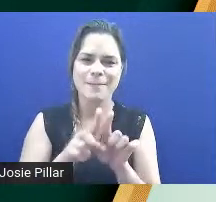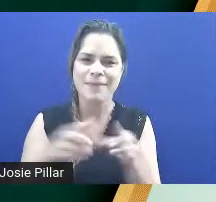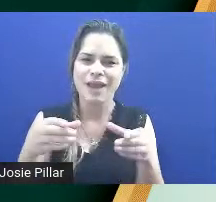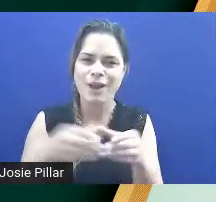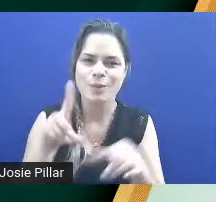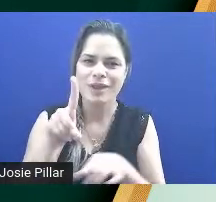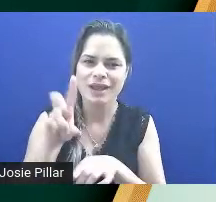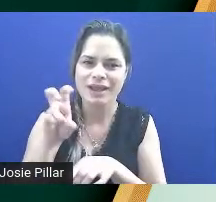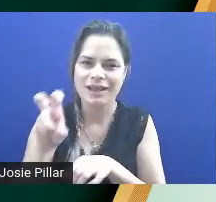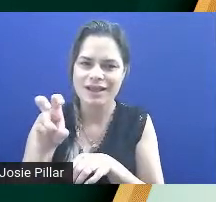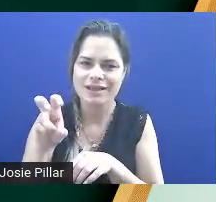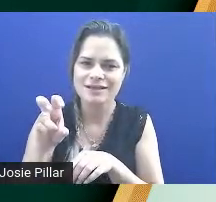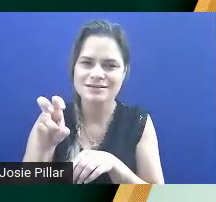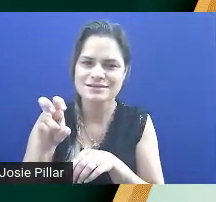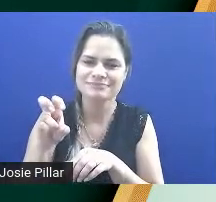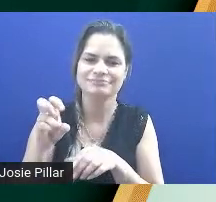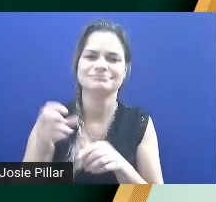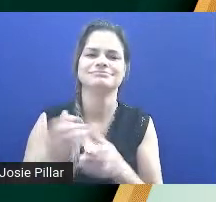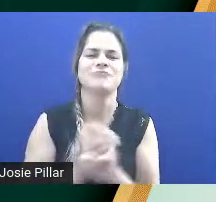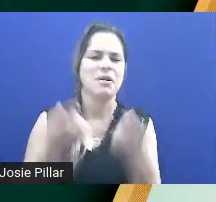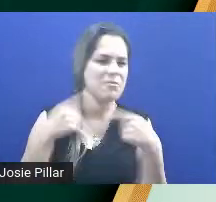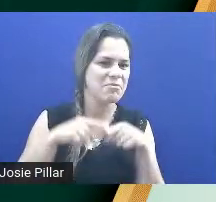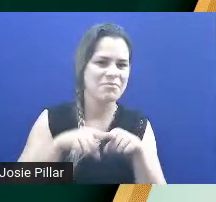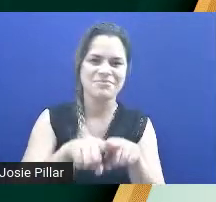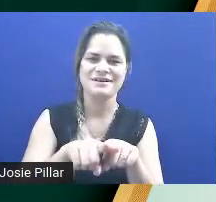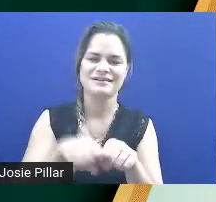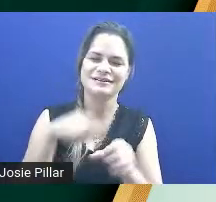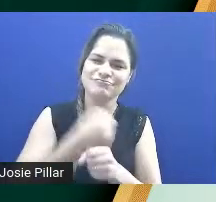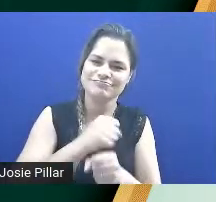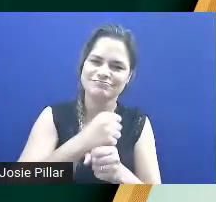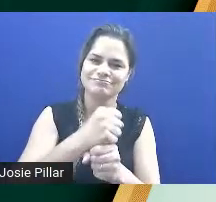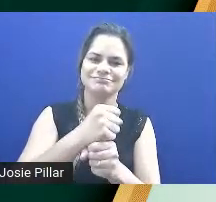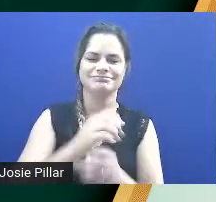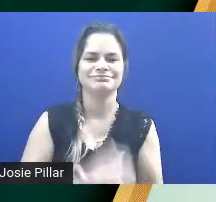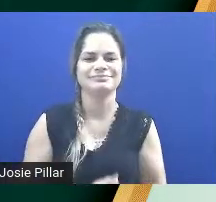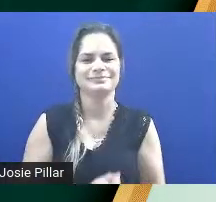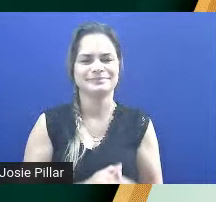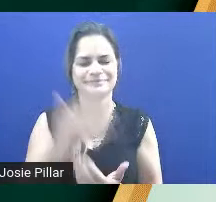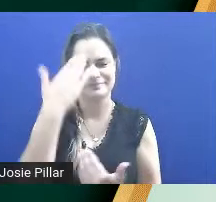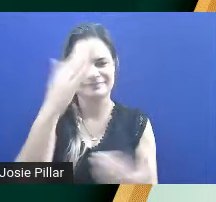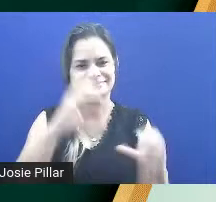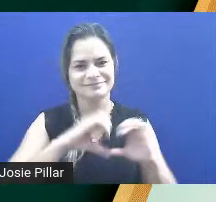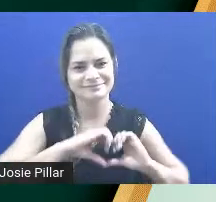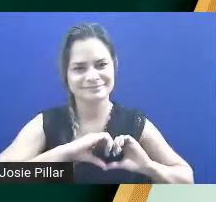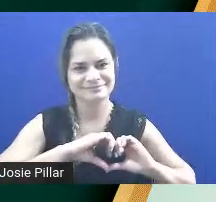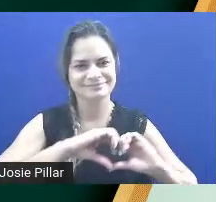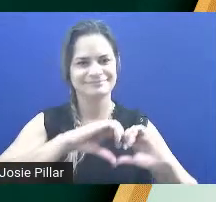companheirismo ao longo de todos esses anos, né, da graduação. Muito obrigado, gente. Estou no coração.